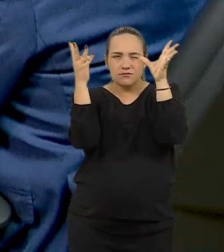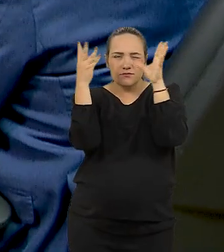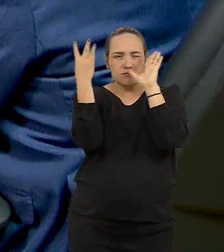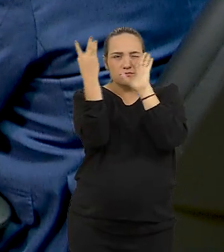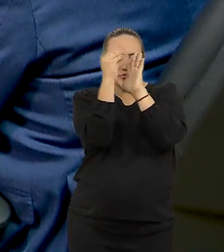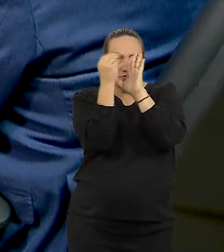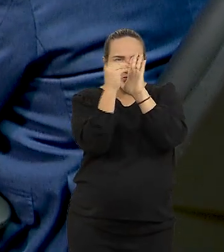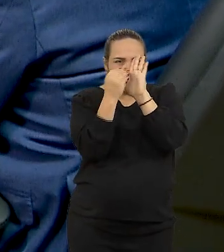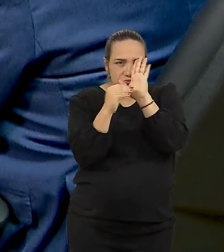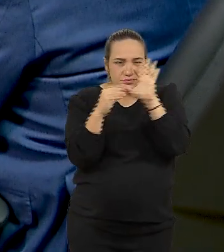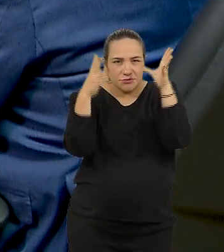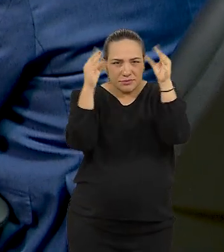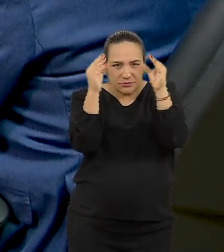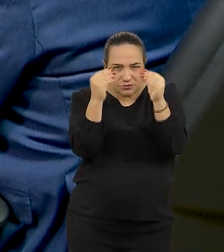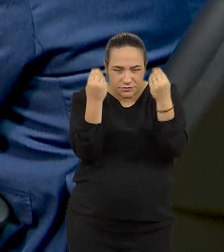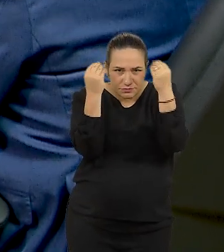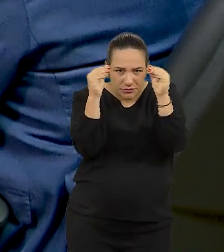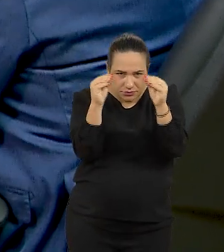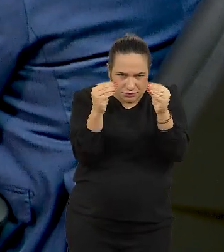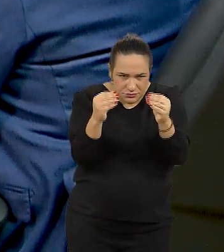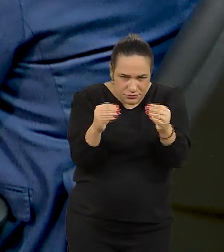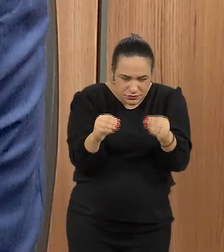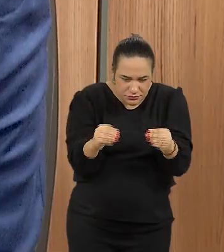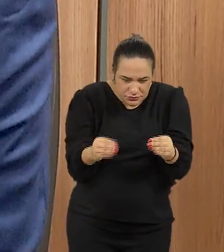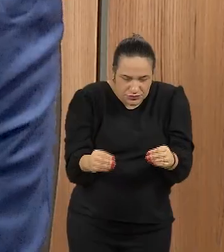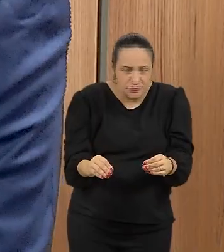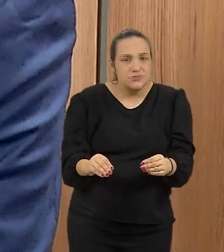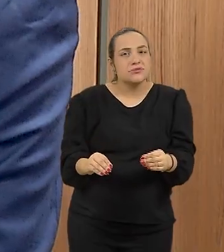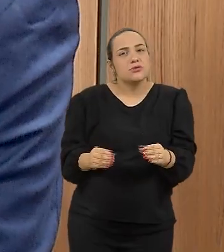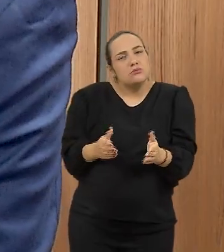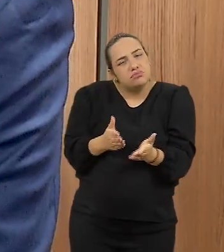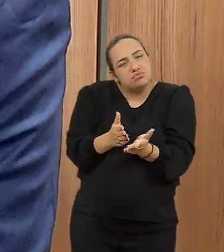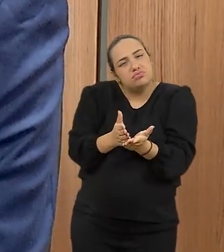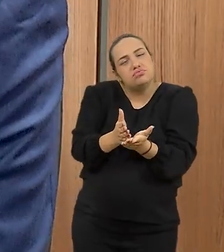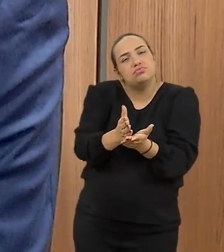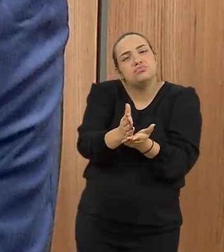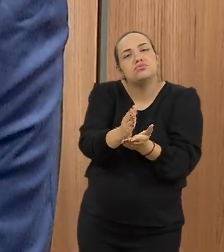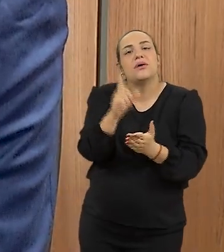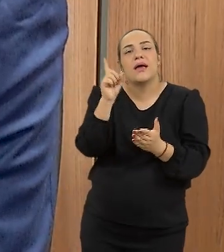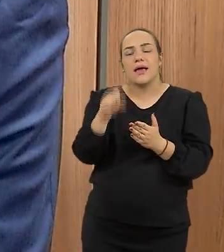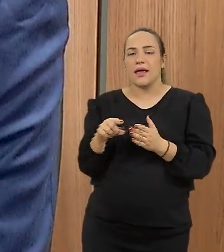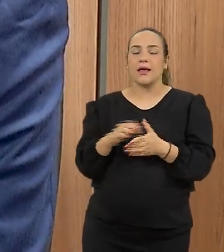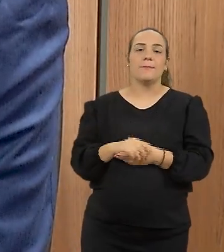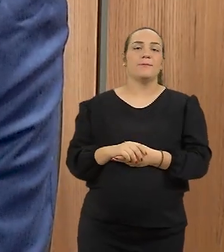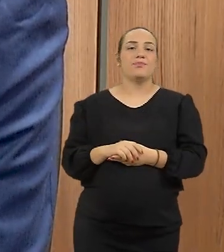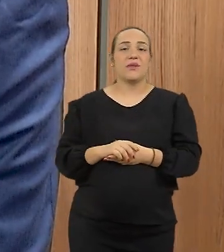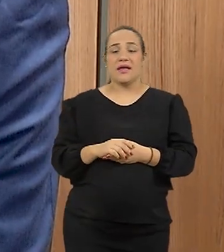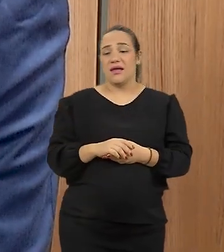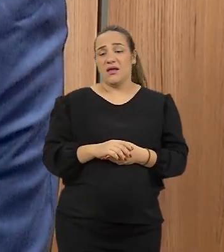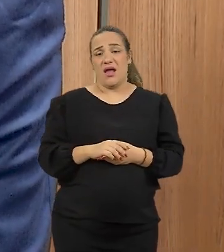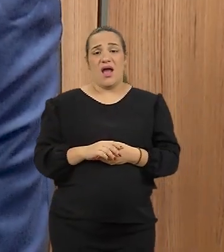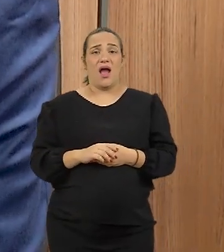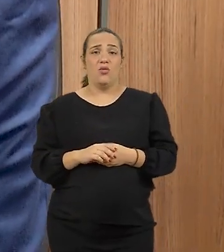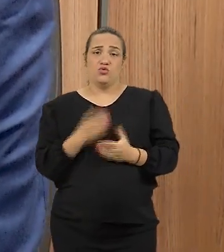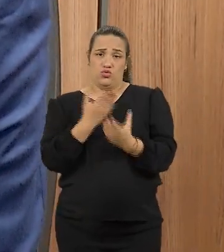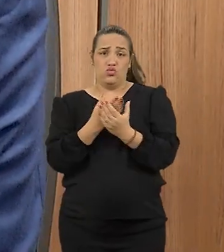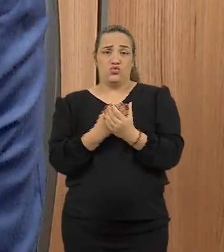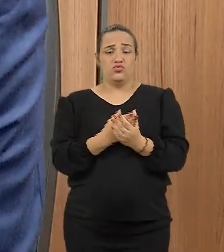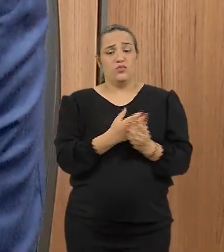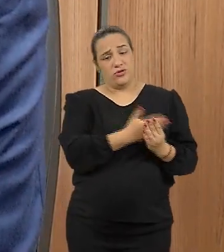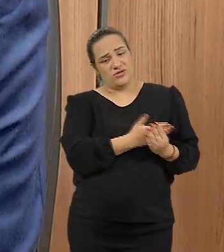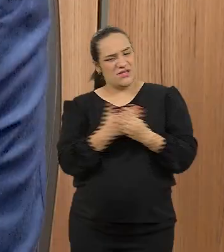daquelas linhas de pensamento, e eu devo anotar aqui que a ciência processual no Brasil foi a ciência que mais